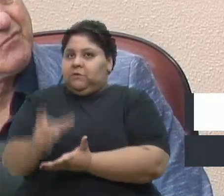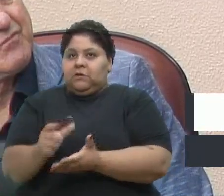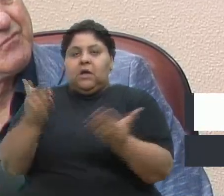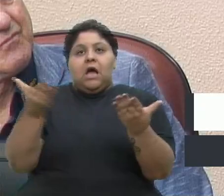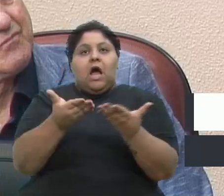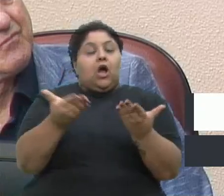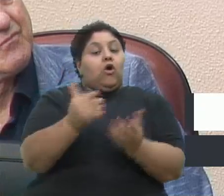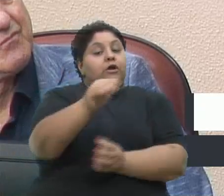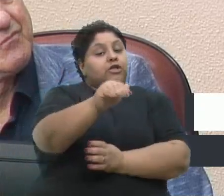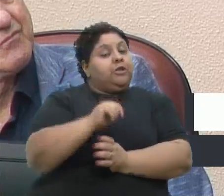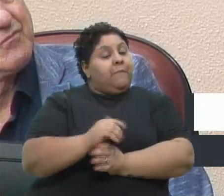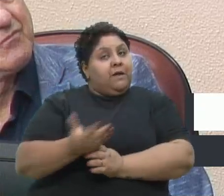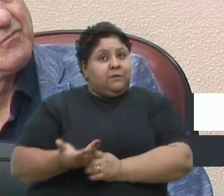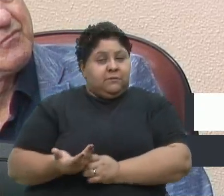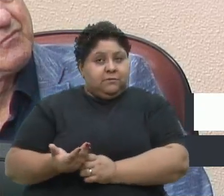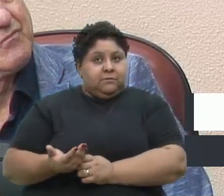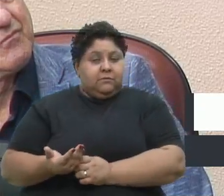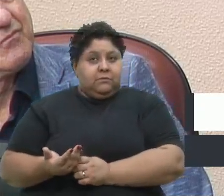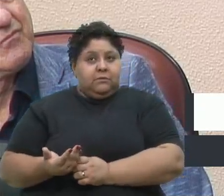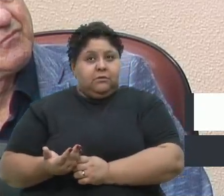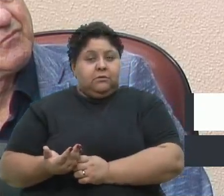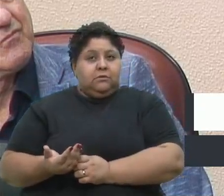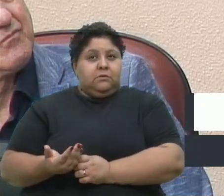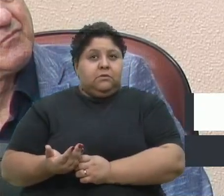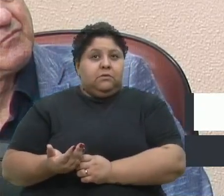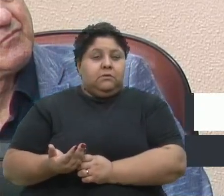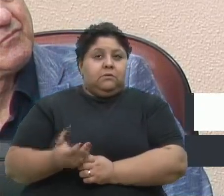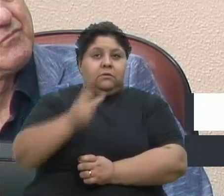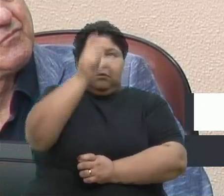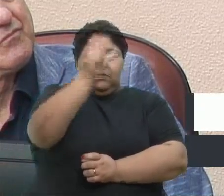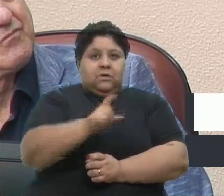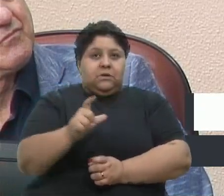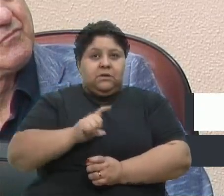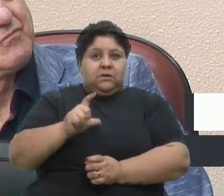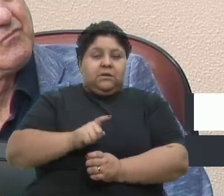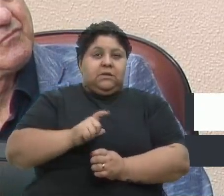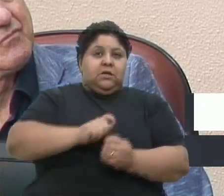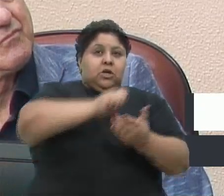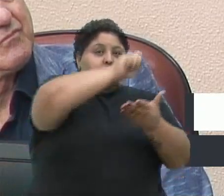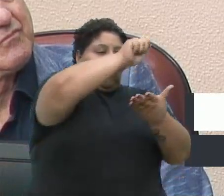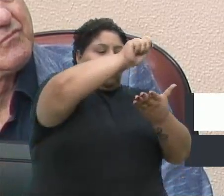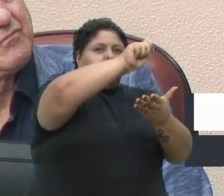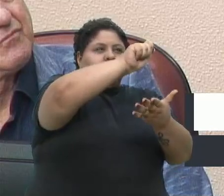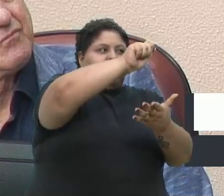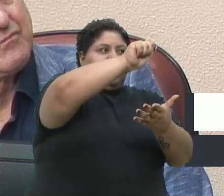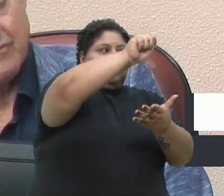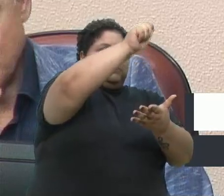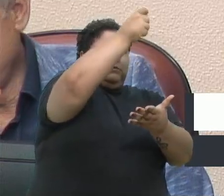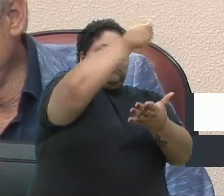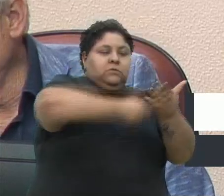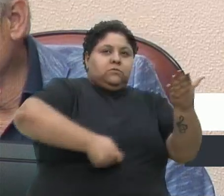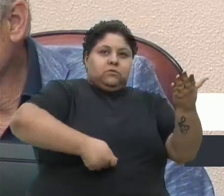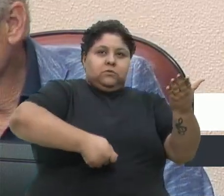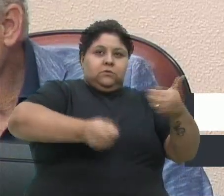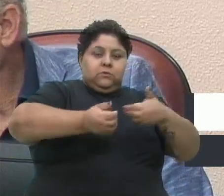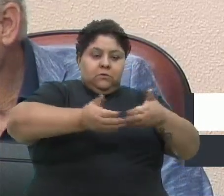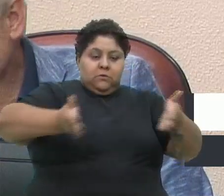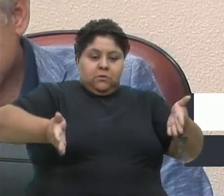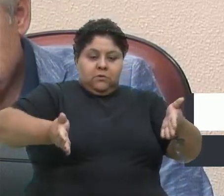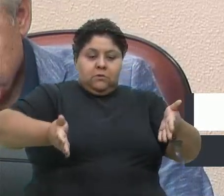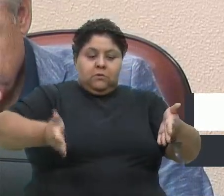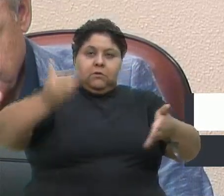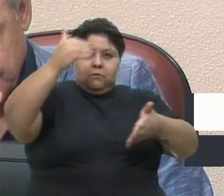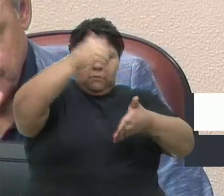sendo chamado os servidores, por ter um concurso aberto, né? Então, presidente, quero dizer que voto